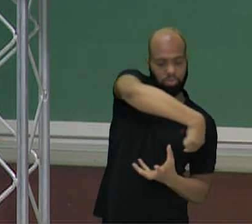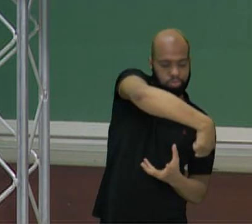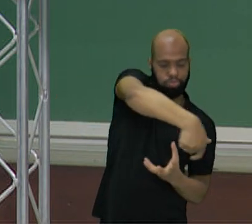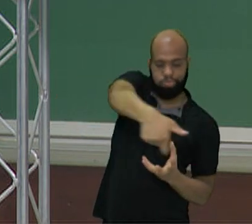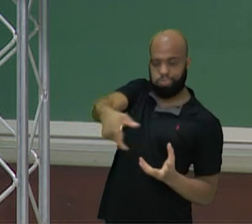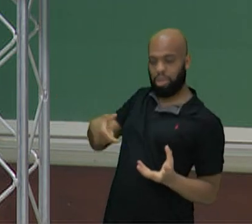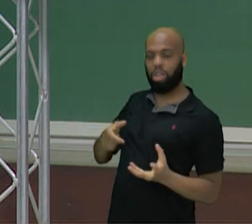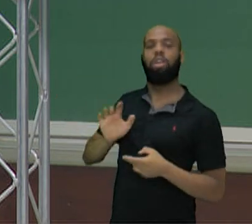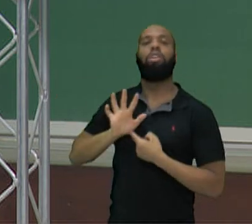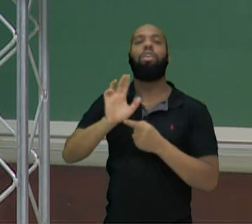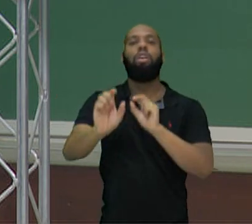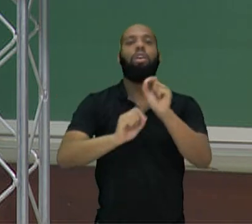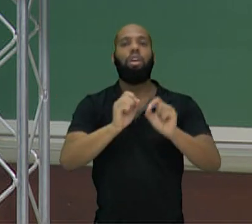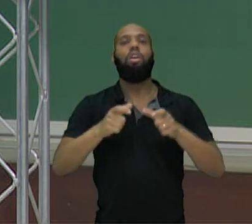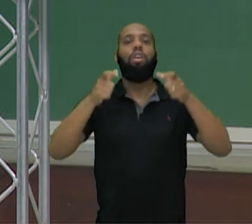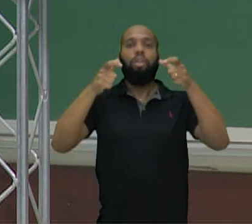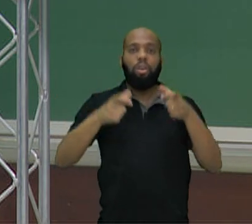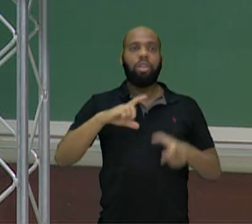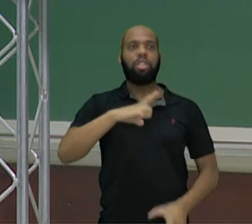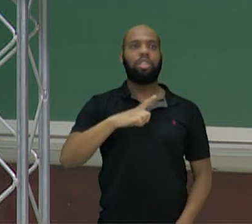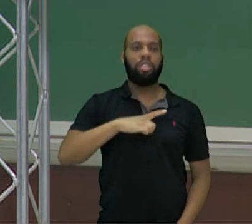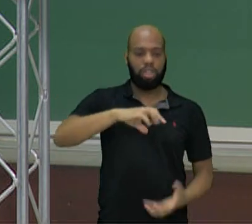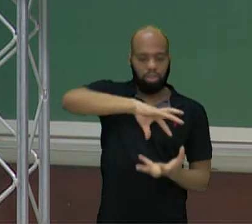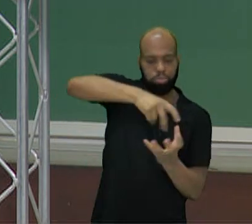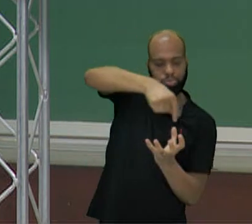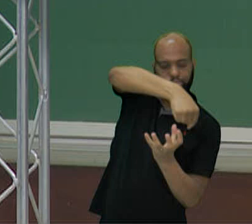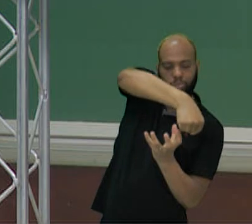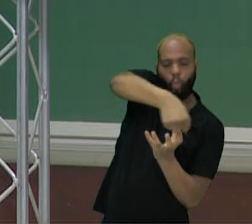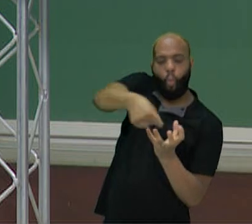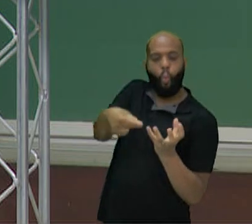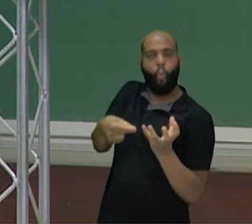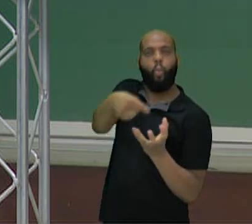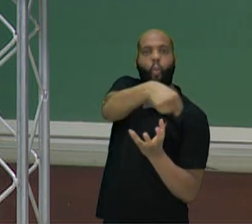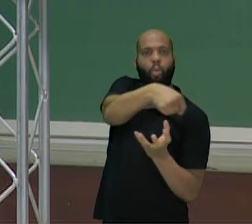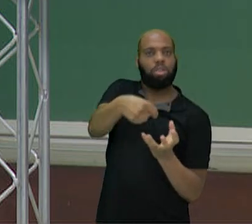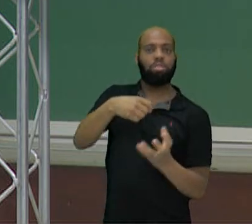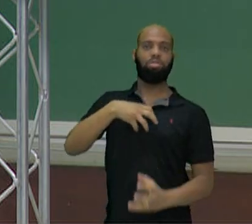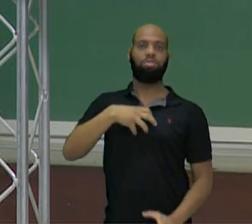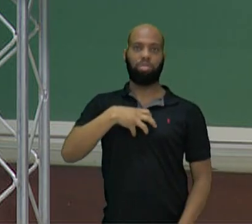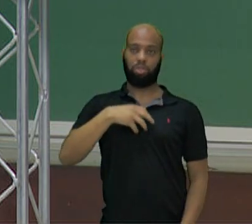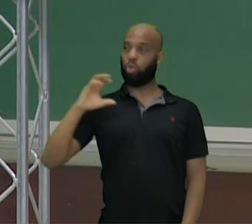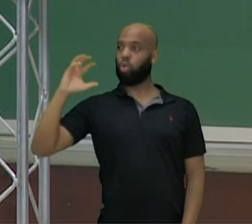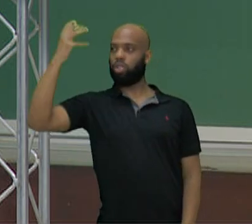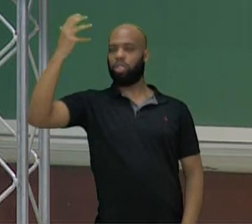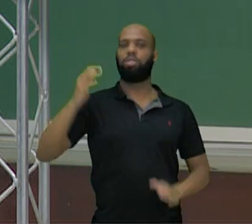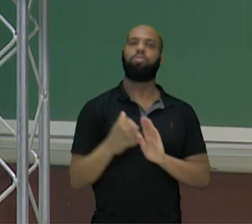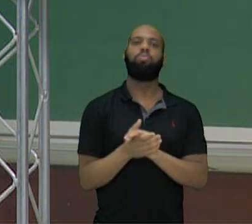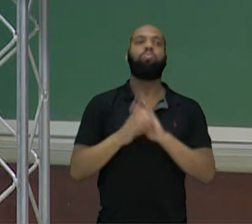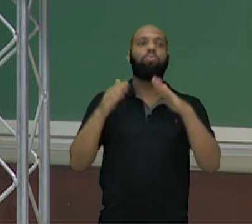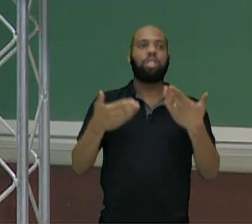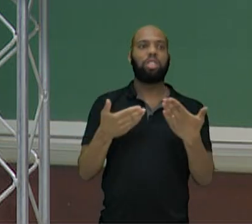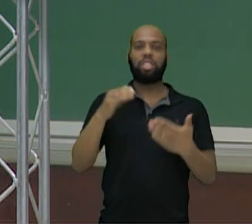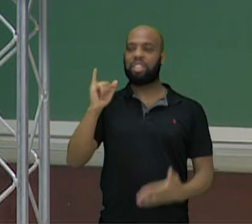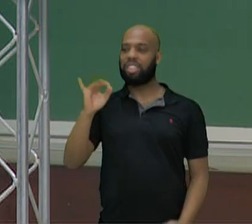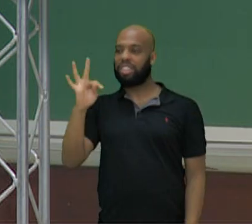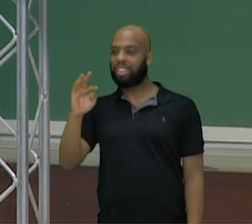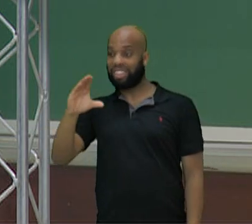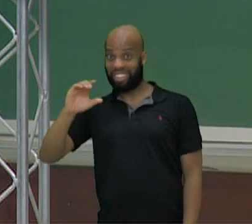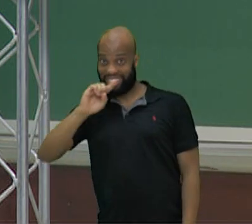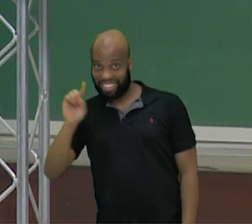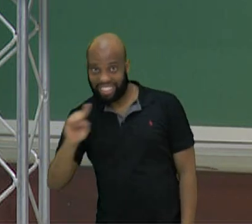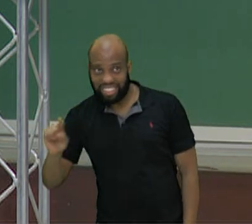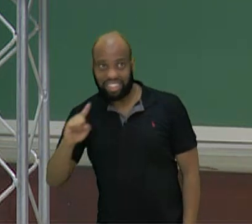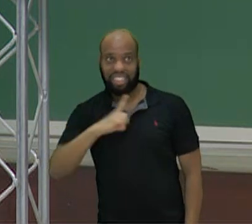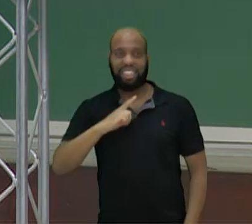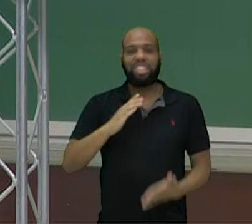define praticamente onde é a linha do Equador. Isso de um modo climático. Portanto, essa ITCZ, horas